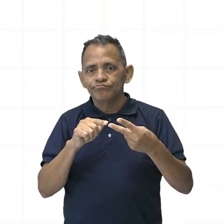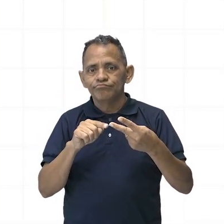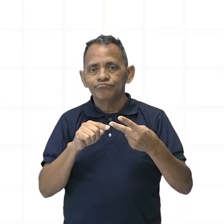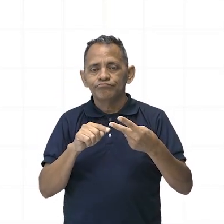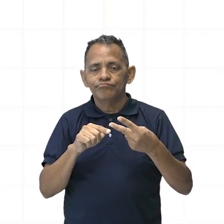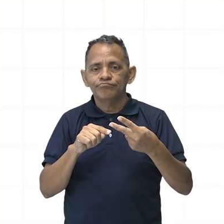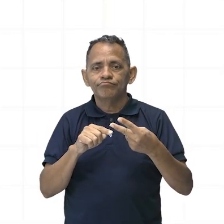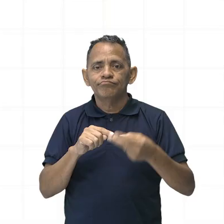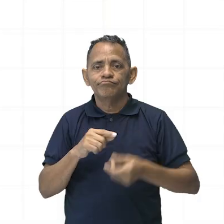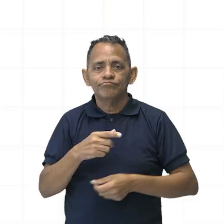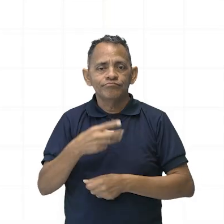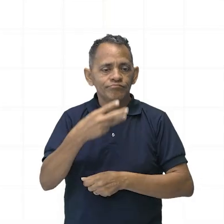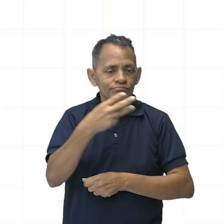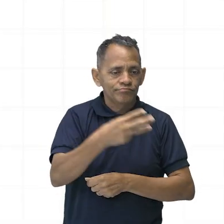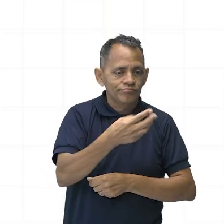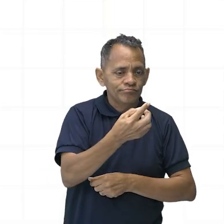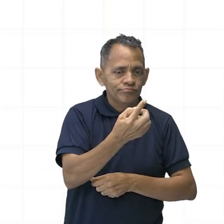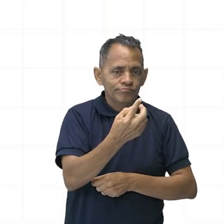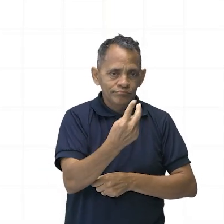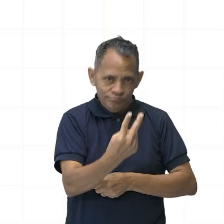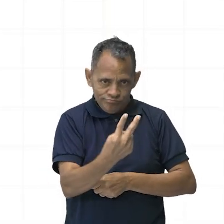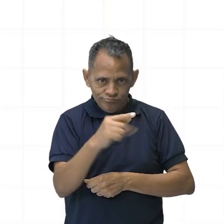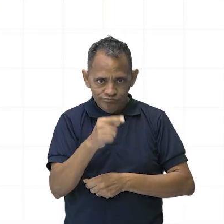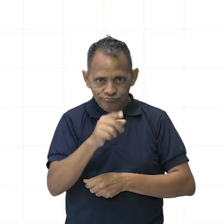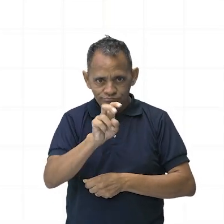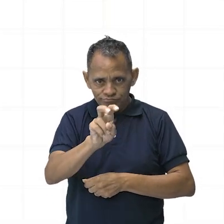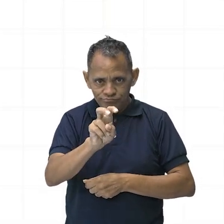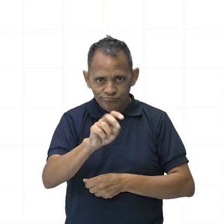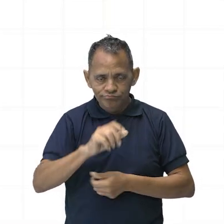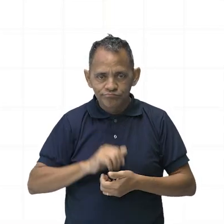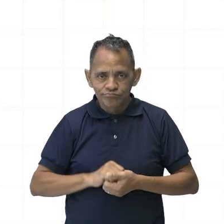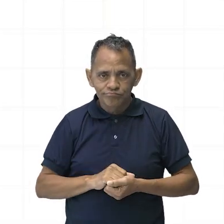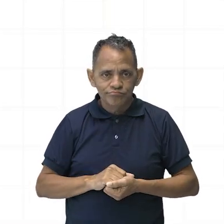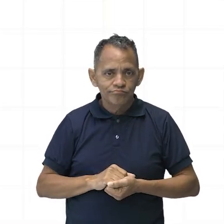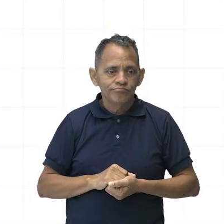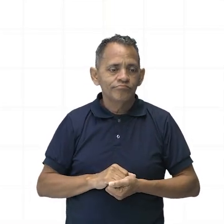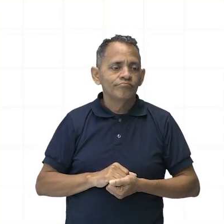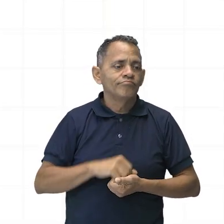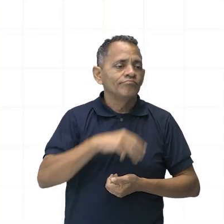32,5. Então, vamos dizer que o 32,5 esteja bem aqui, ó.